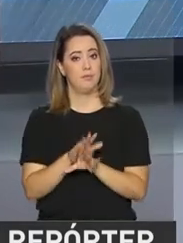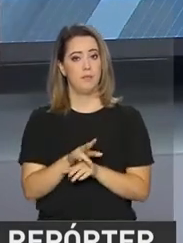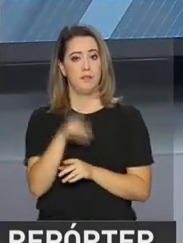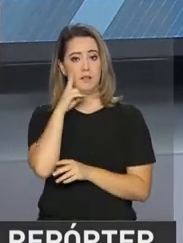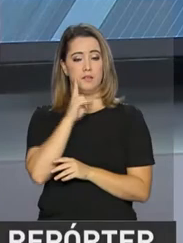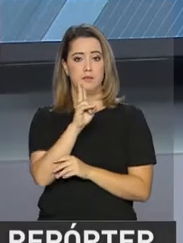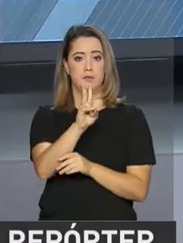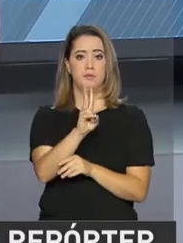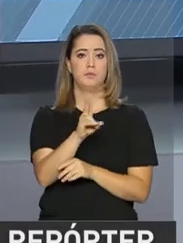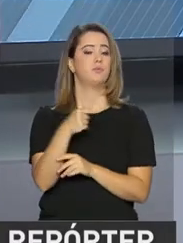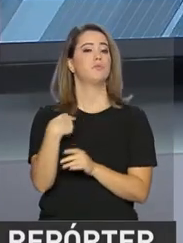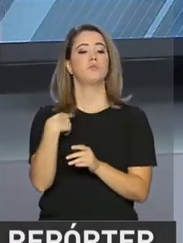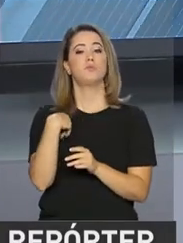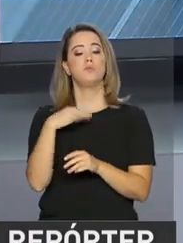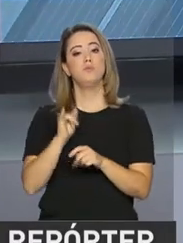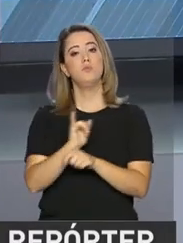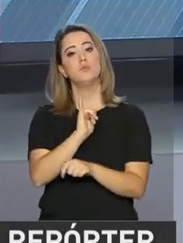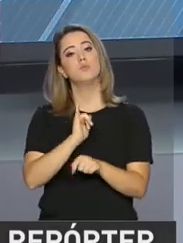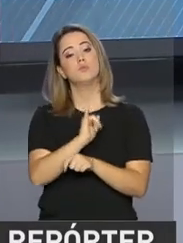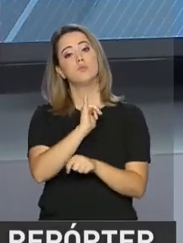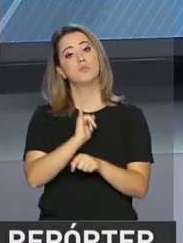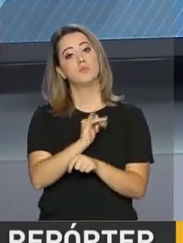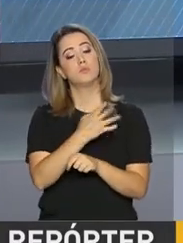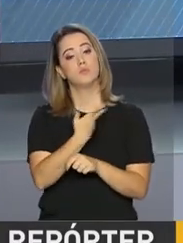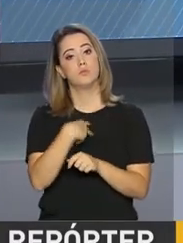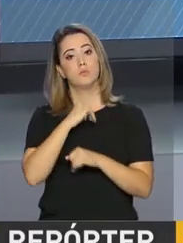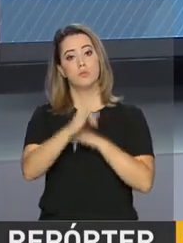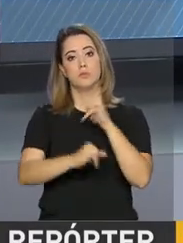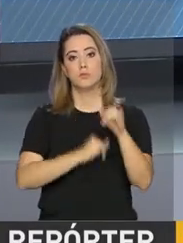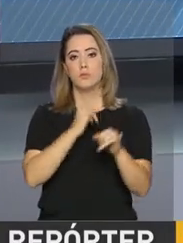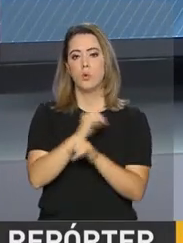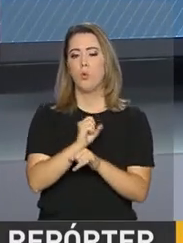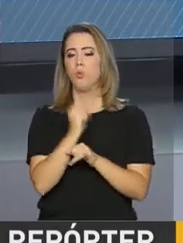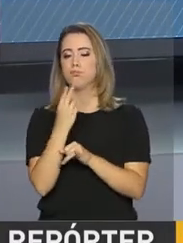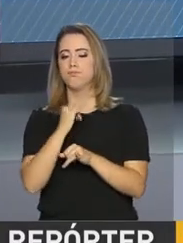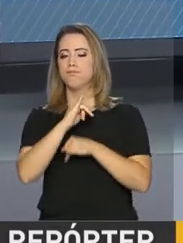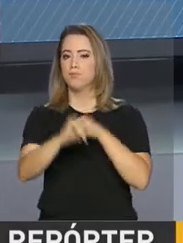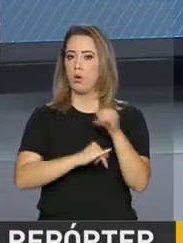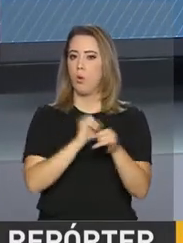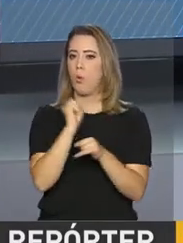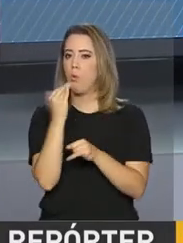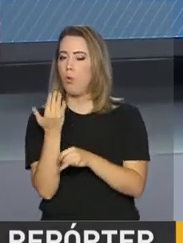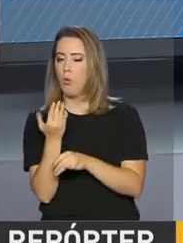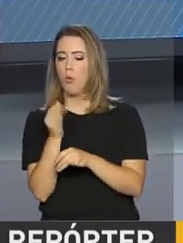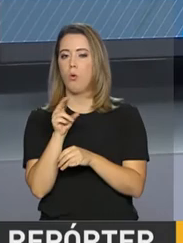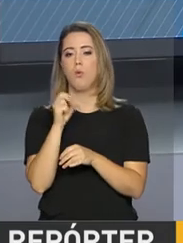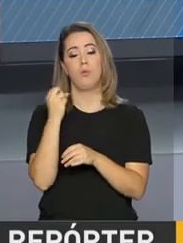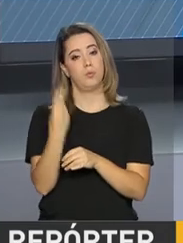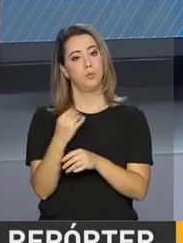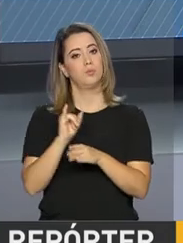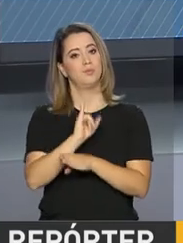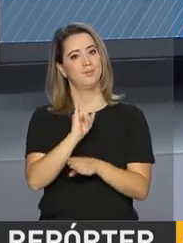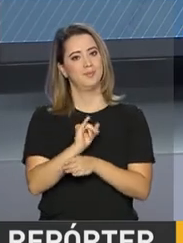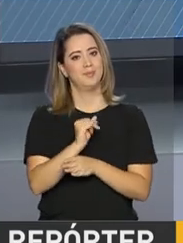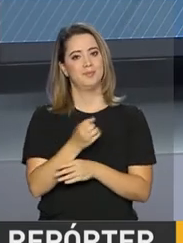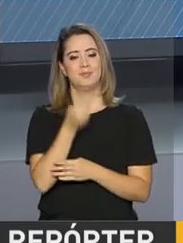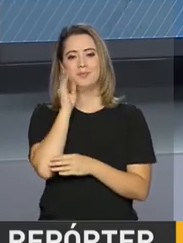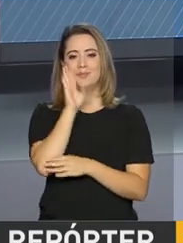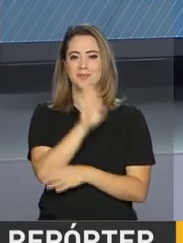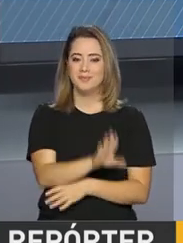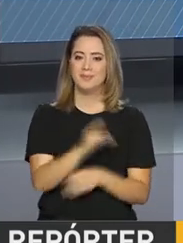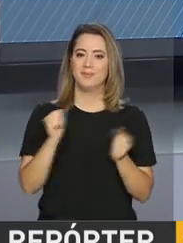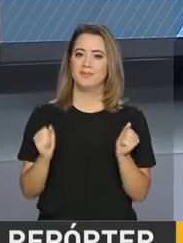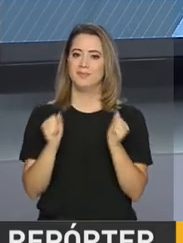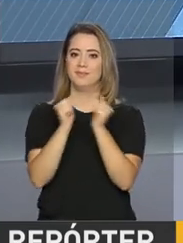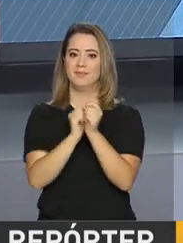aqui e você pode acompanhar a nossa programação pela internet no site da nbr ou então em nosso canal no youtube uma boa tarde